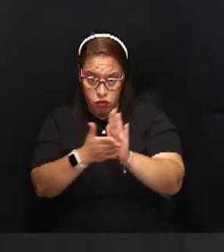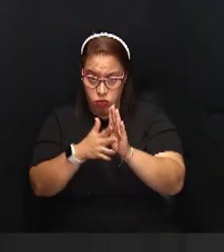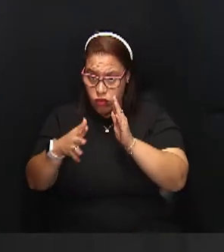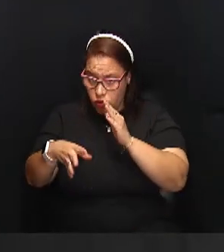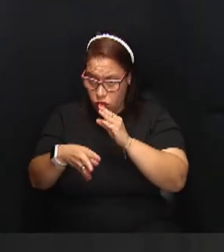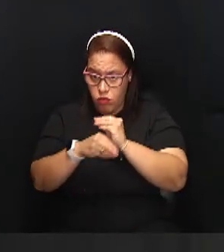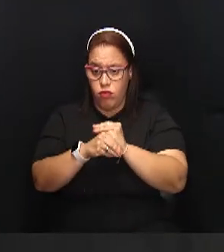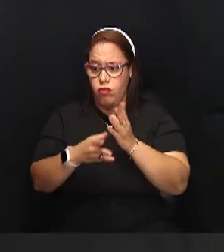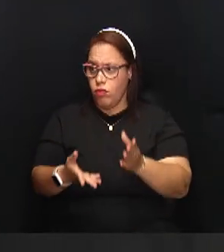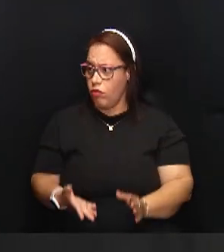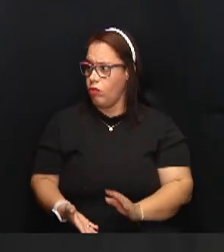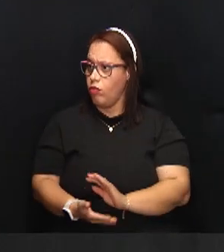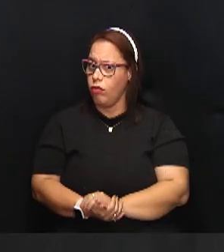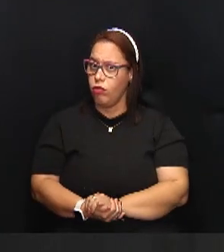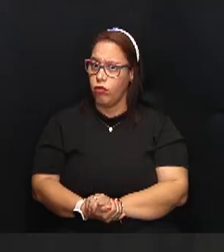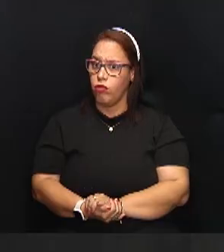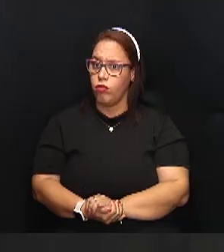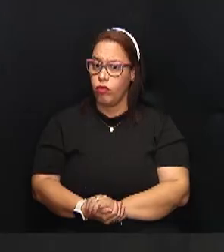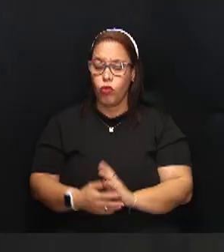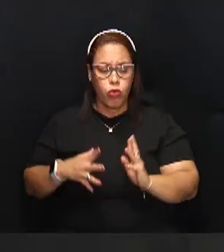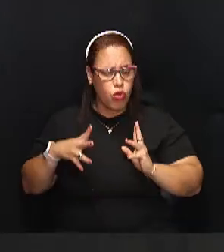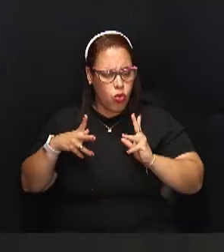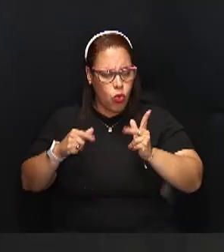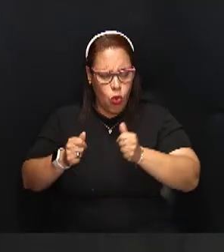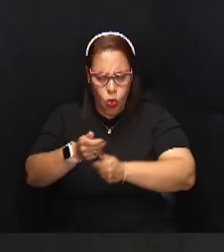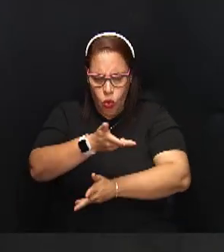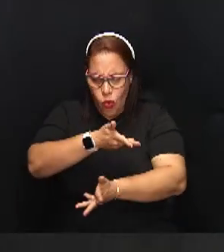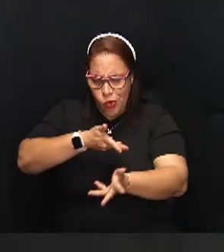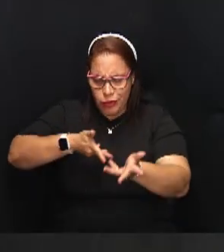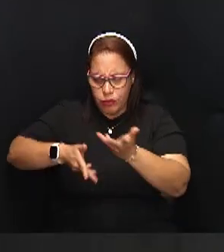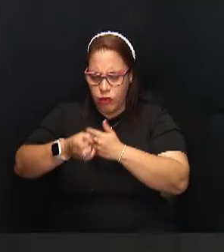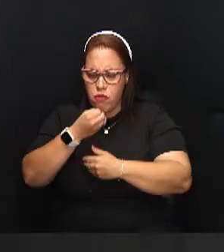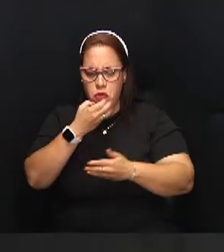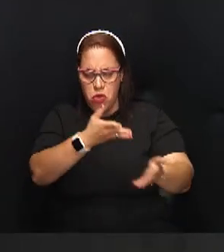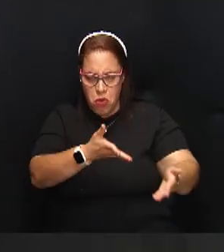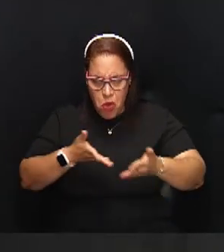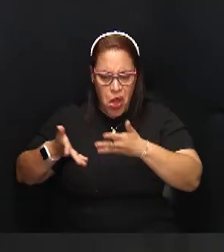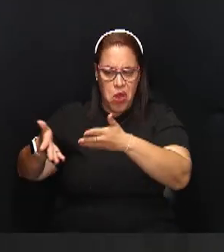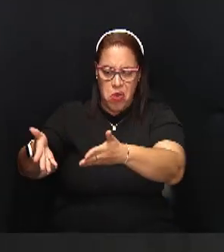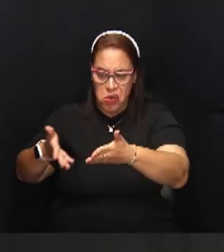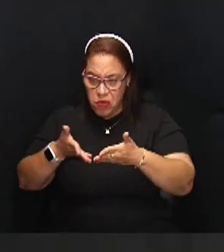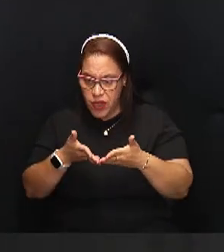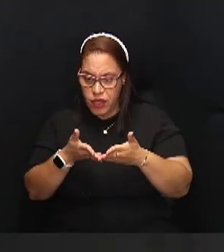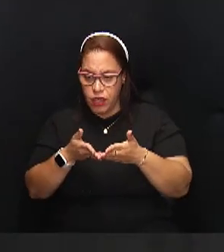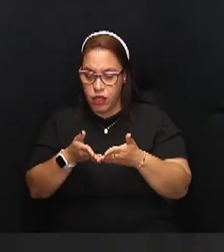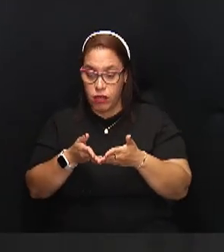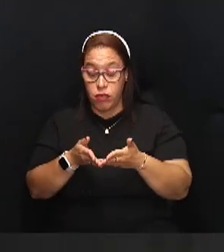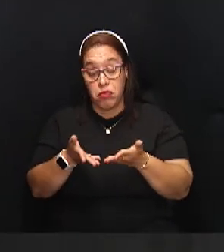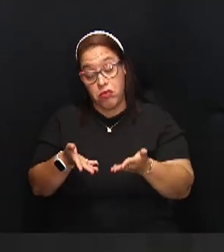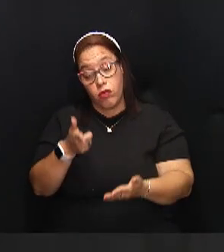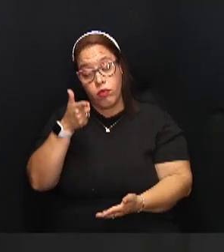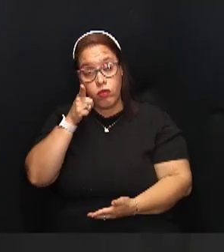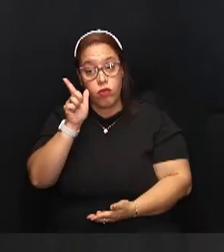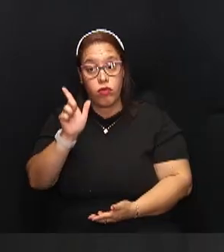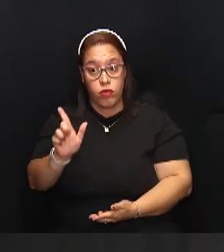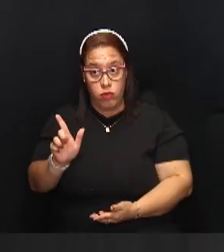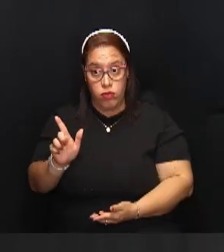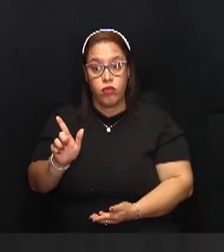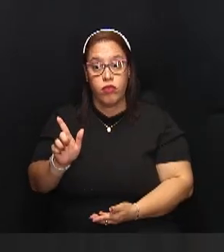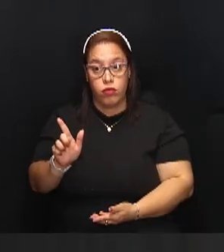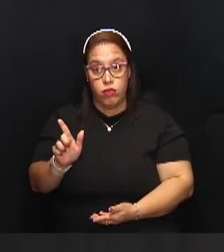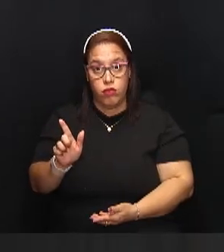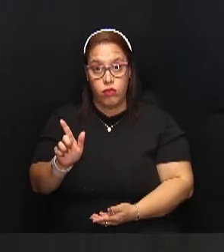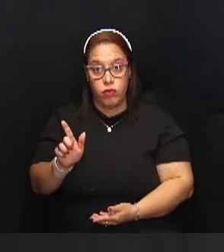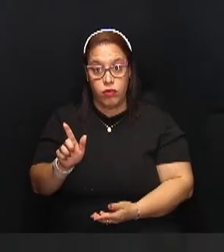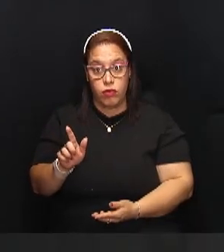emendas, né, e todas as contribuições, elas são bem-vindas, desde que execuíveis, desde que a gente consiga colocar, não